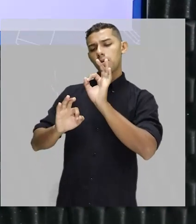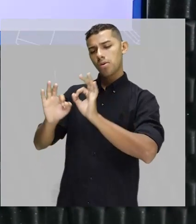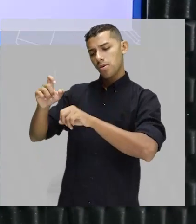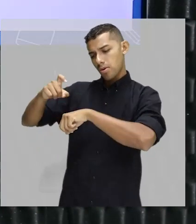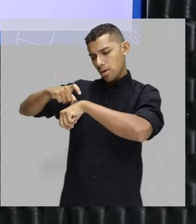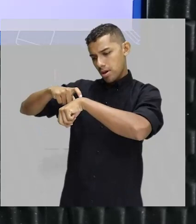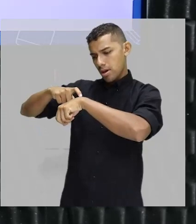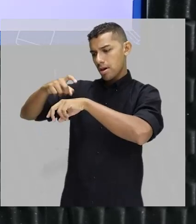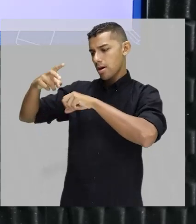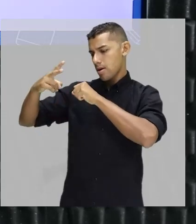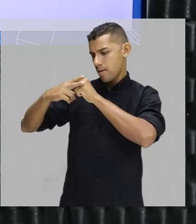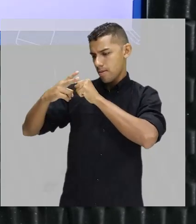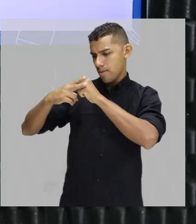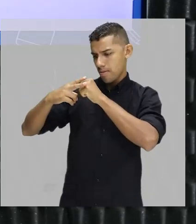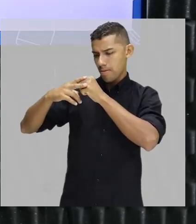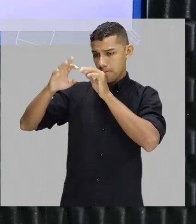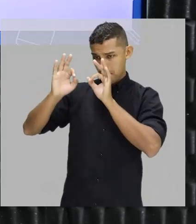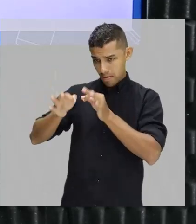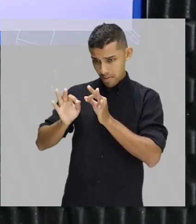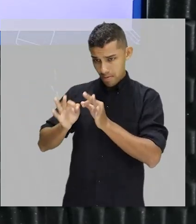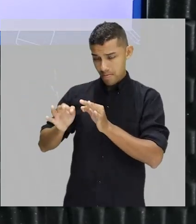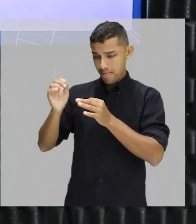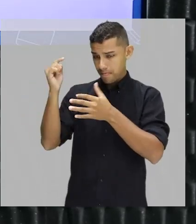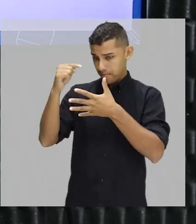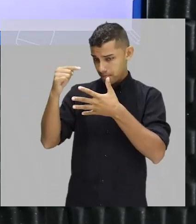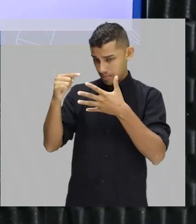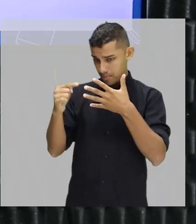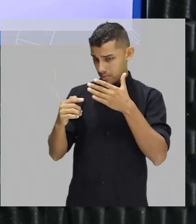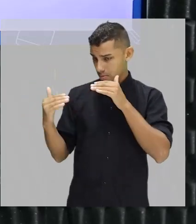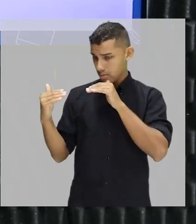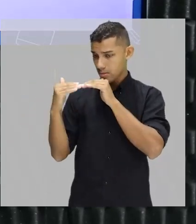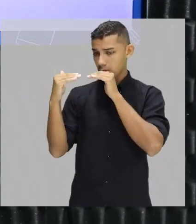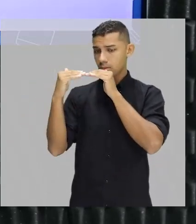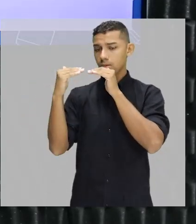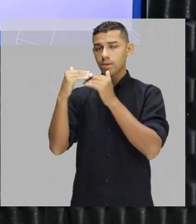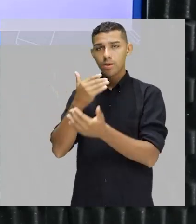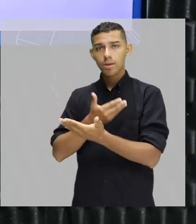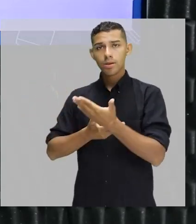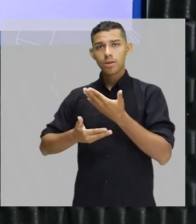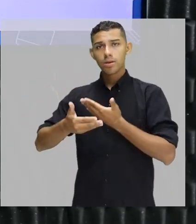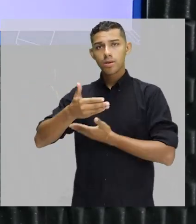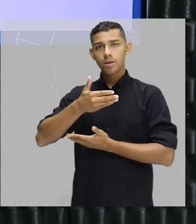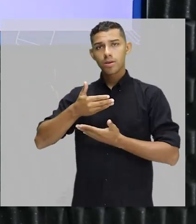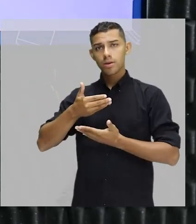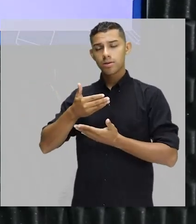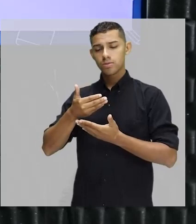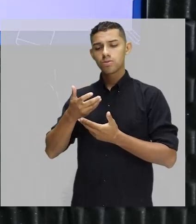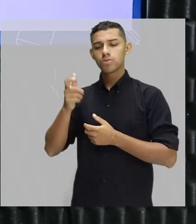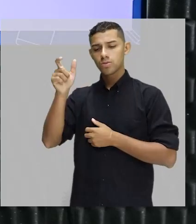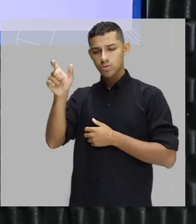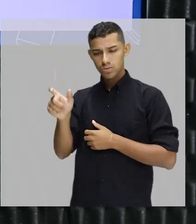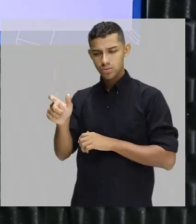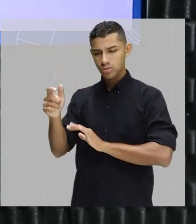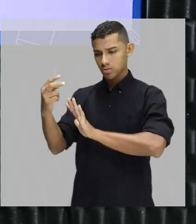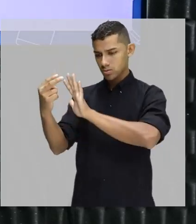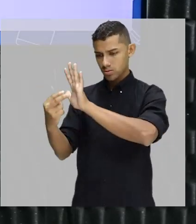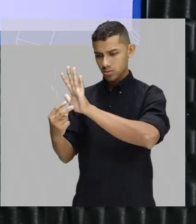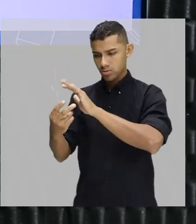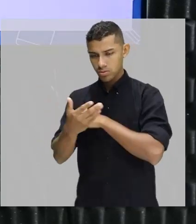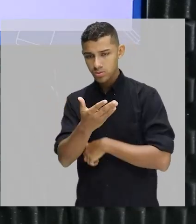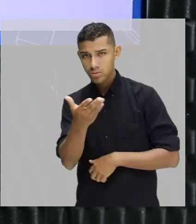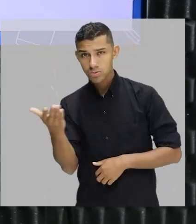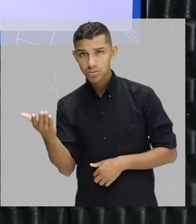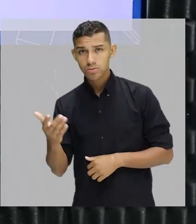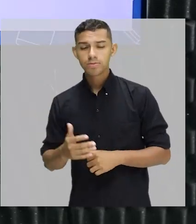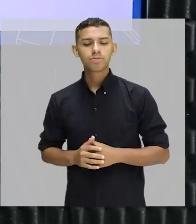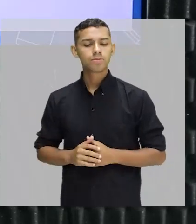adequados, relações lógicas e modos de interação com o leitor. Para determinar os tipos de texto, é preciso levar